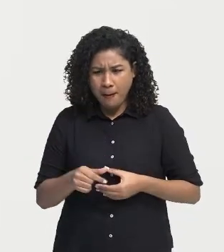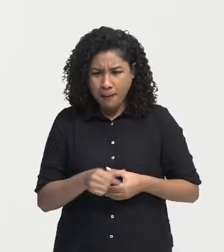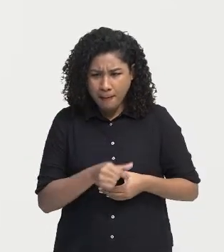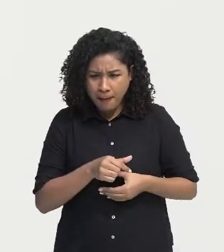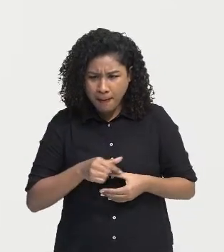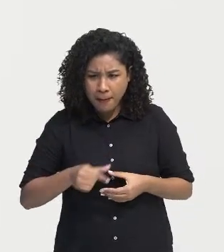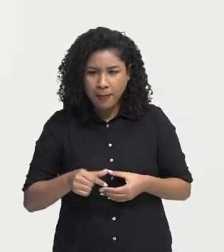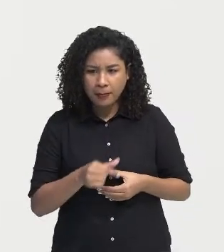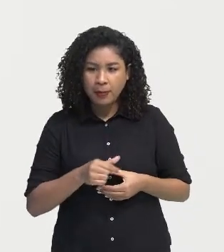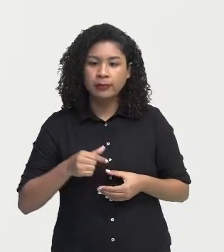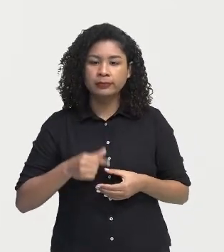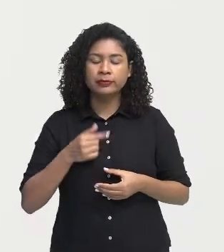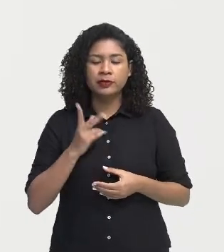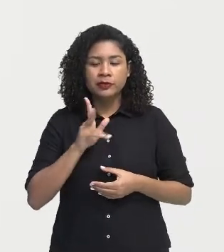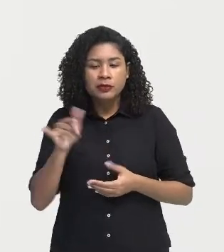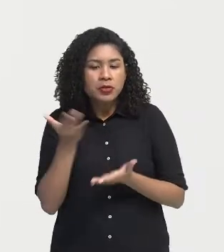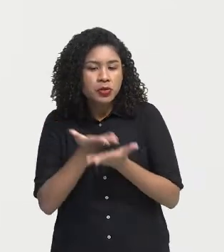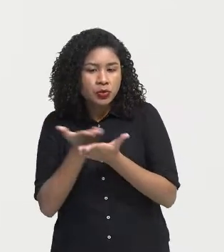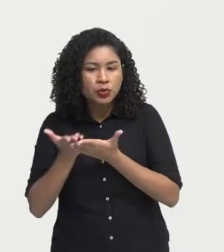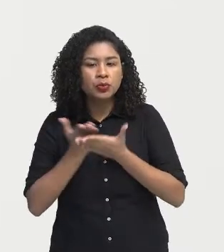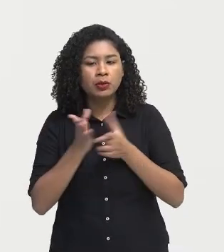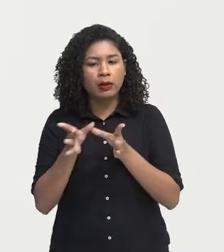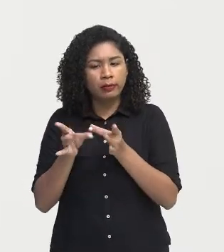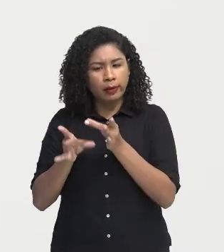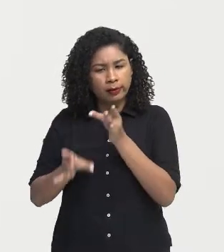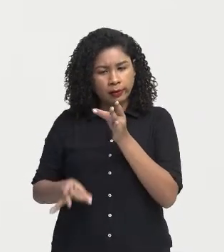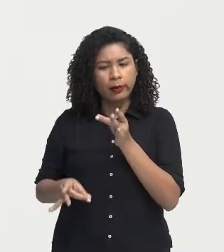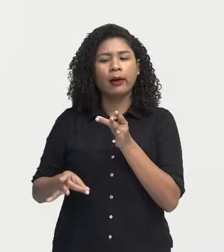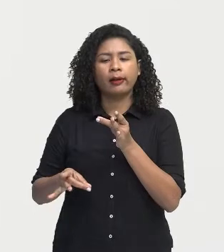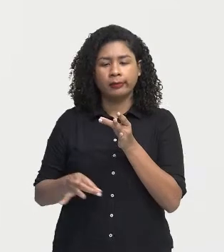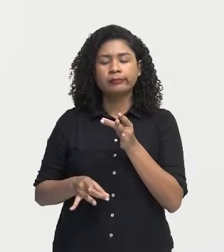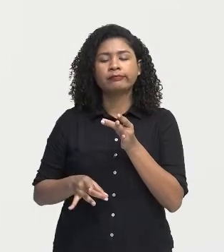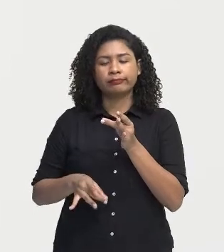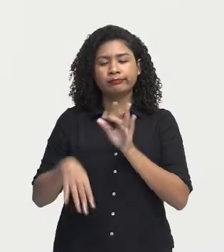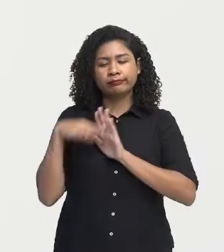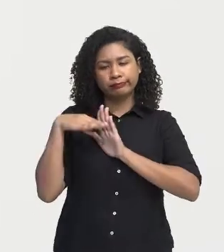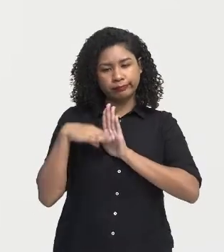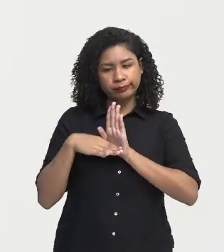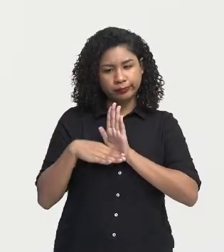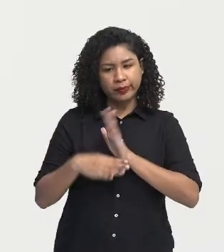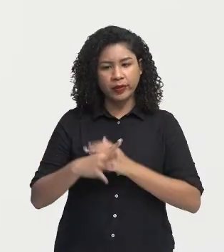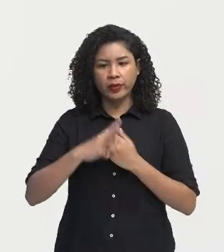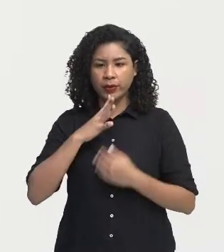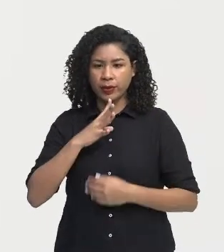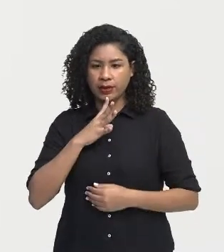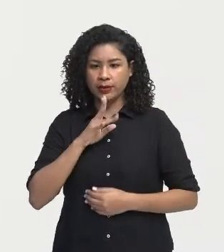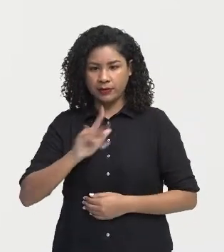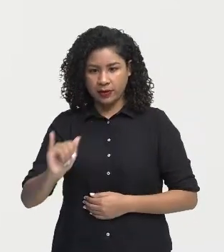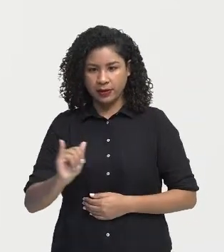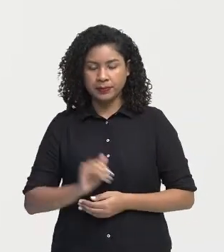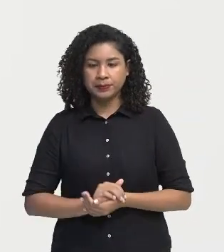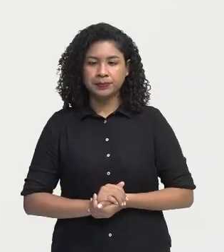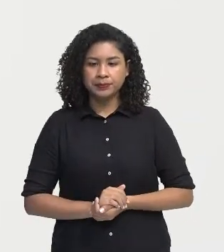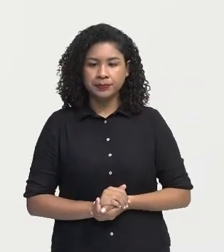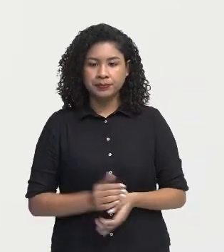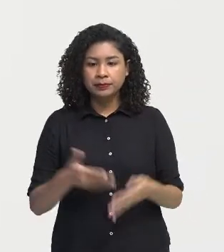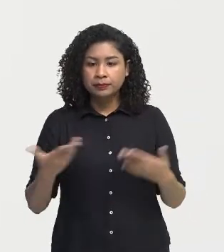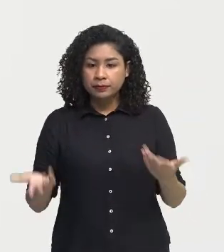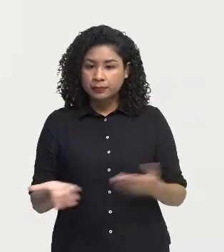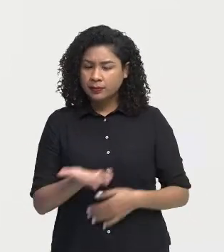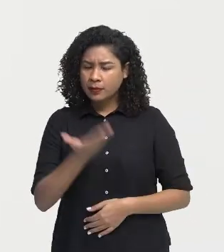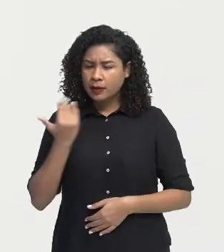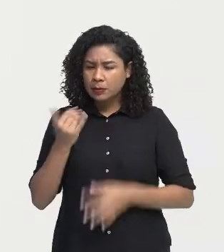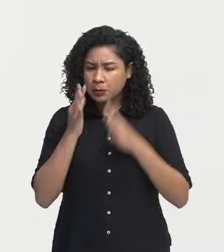aqui o retículo endoplasmático, o complexo de Golgi, né, que a gente vai conhecer daqui a pouquinho, tá? Então vamos